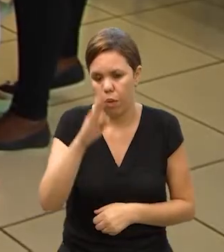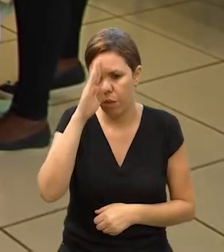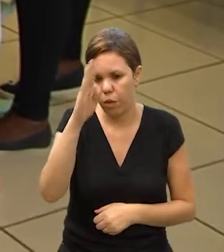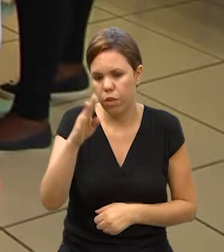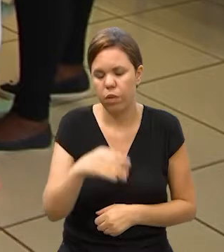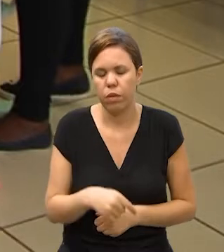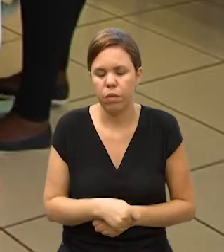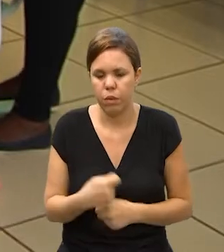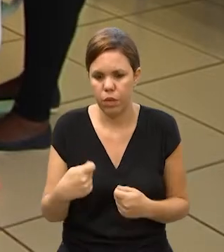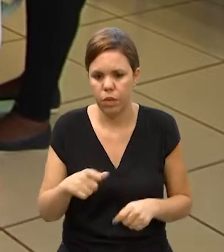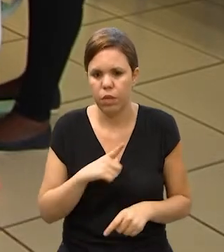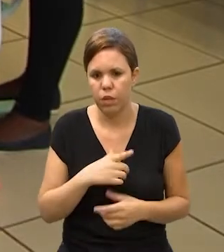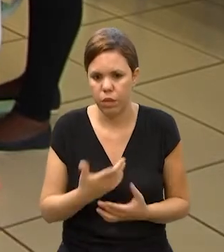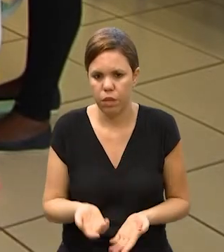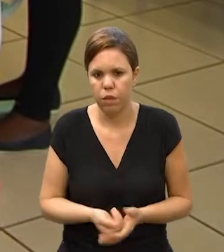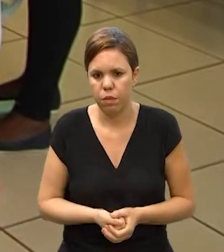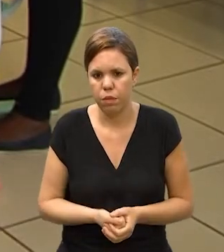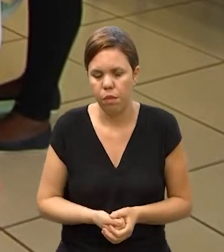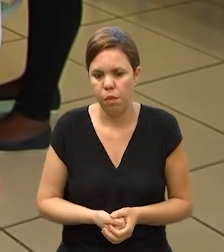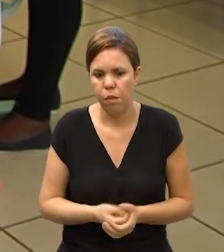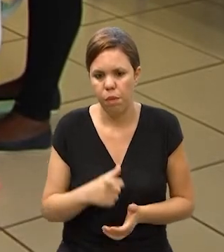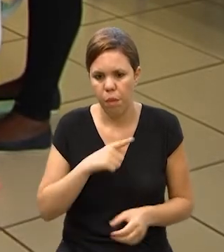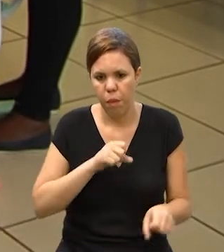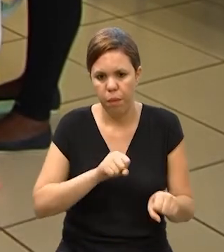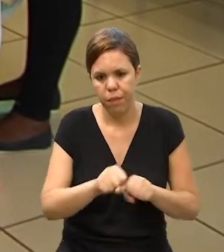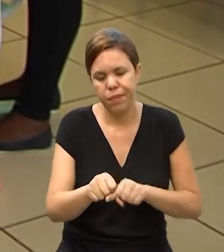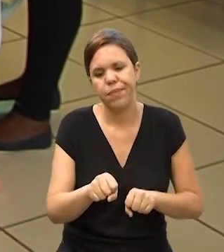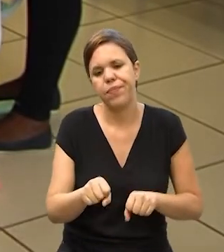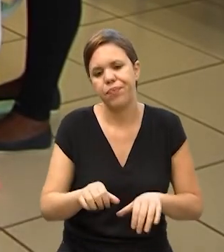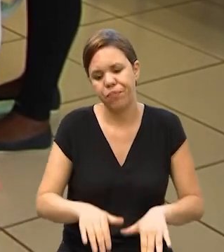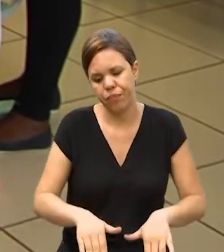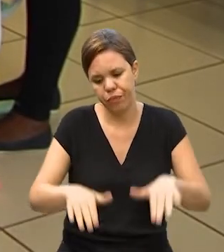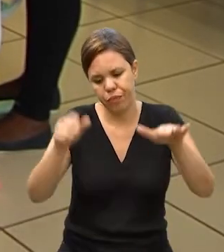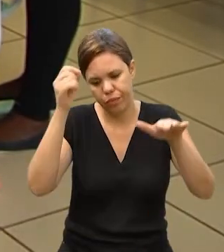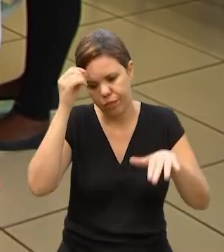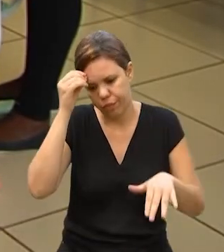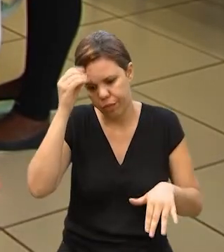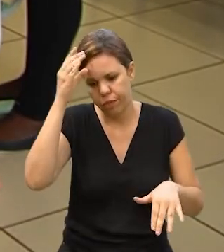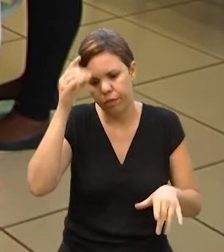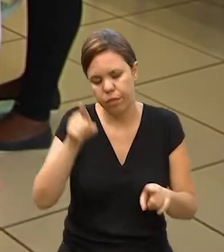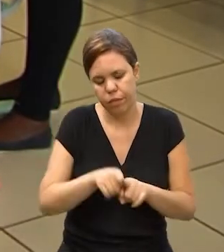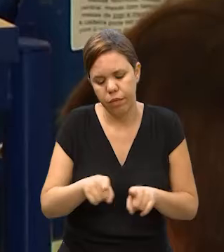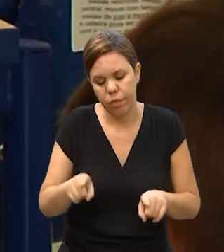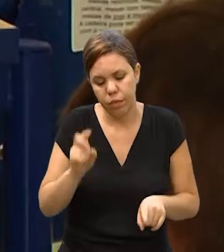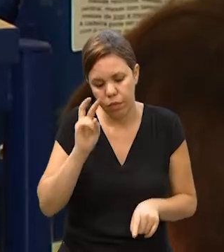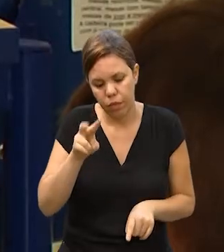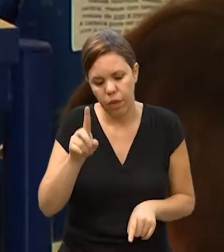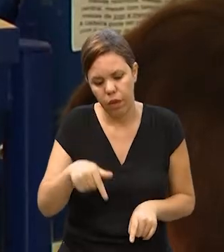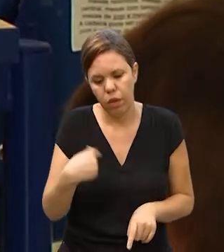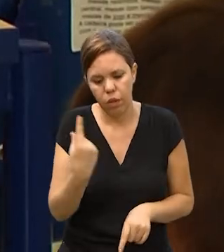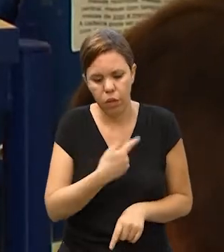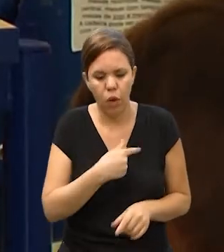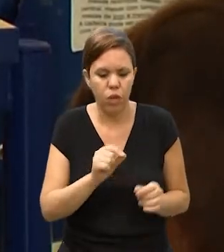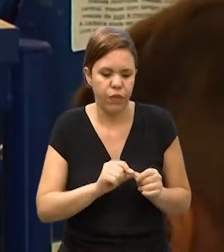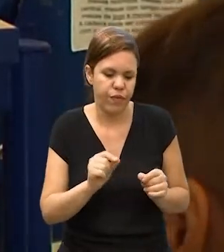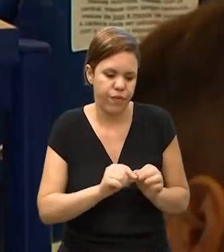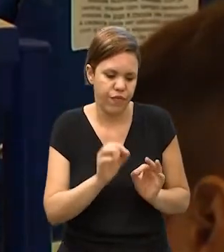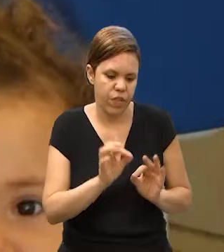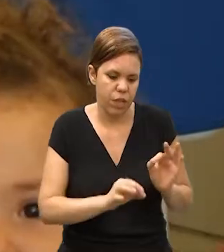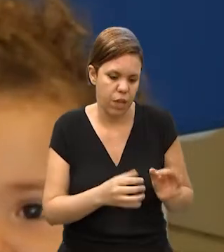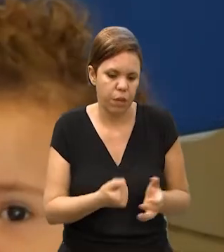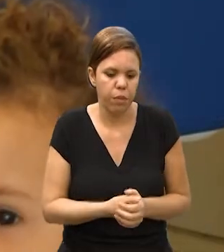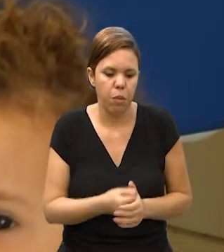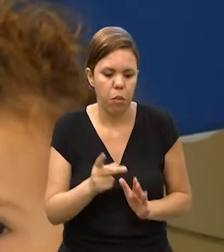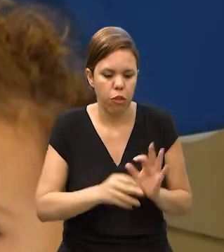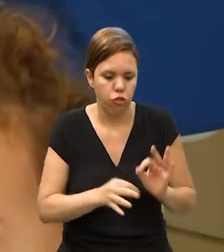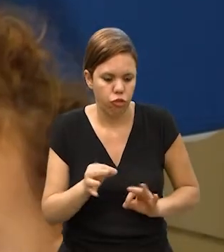prioridade, tem que ser prioridade porque aí que você tem a formação da criança, né? Justamente vendo isso que nós fizemos